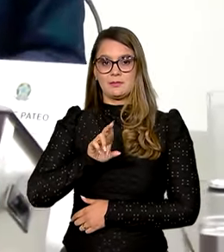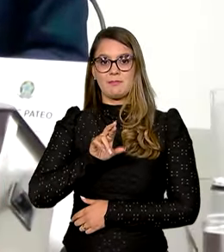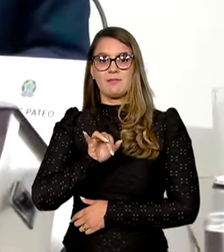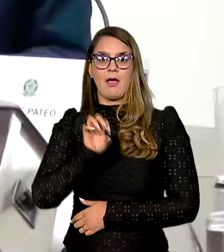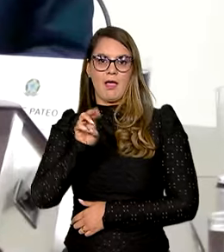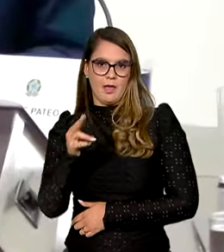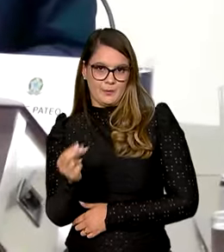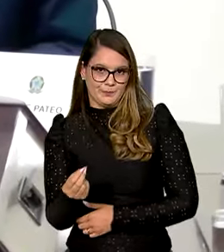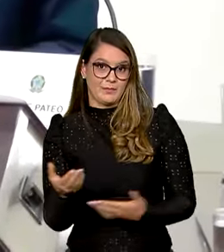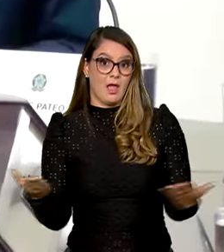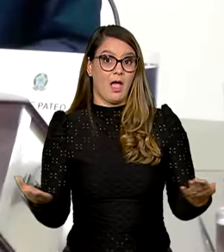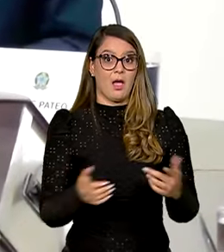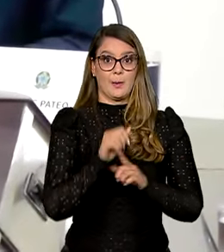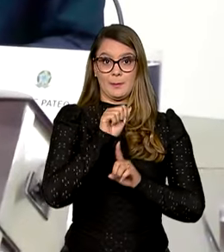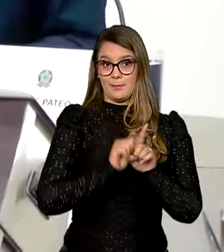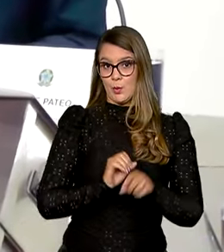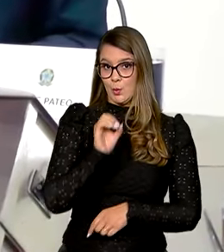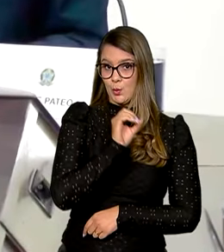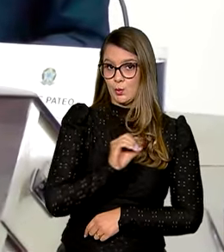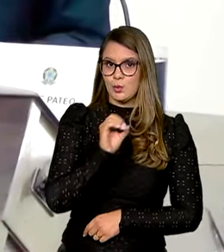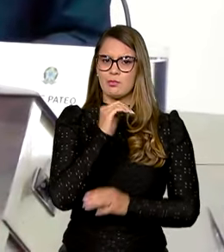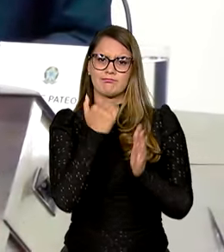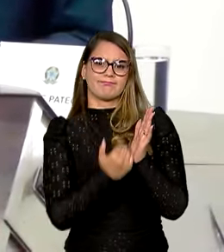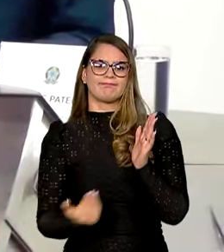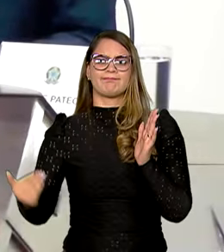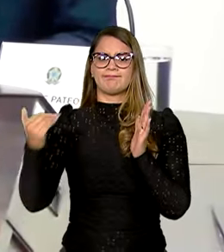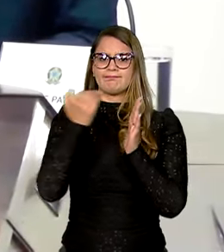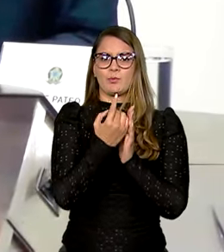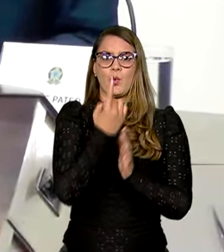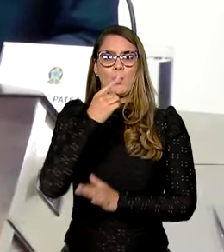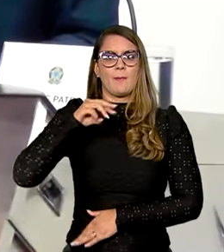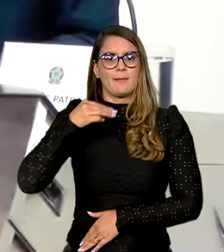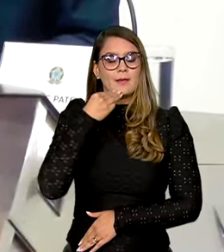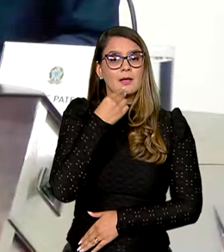para outubro para um saldo de